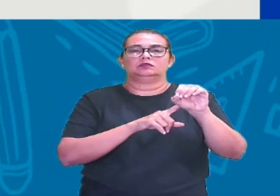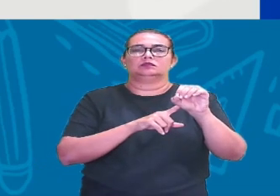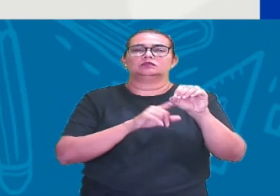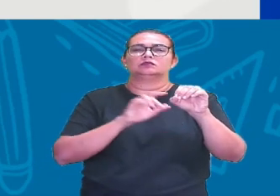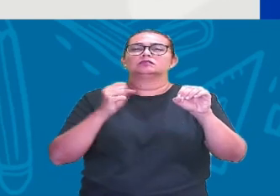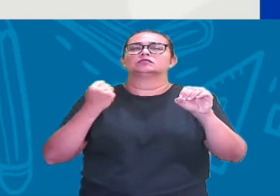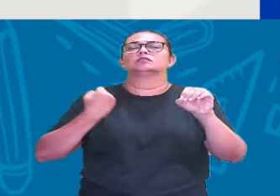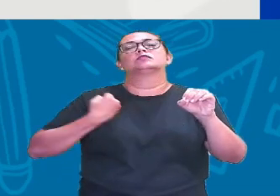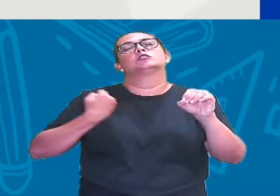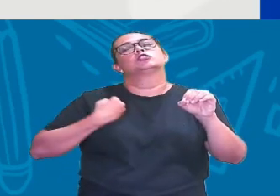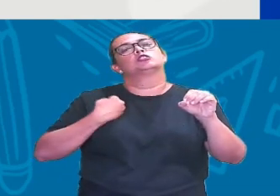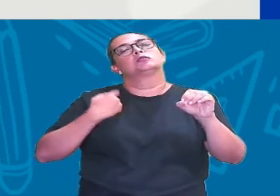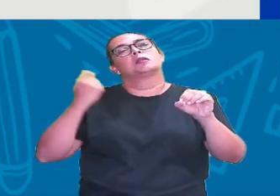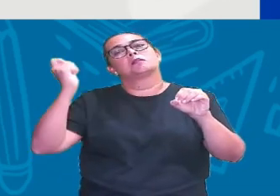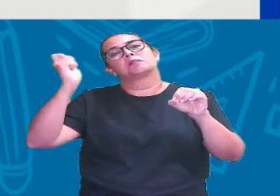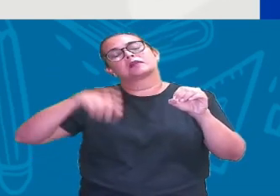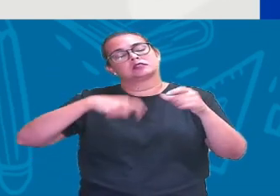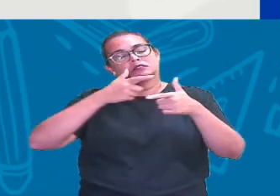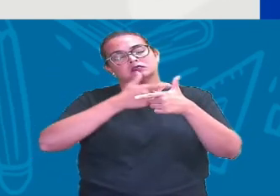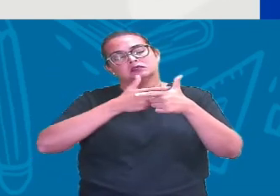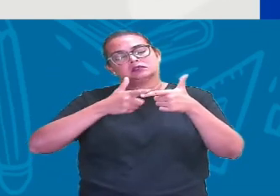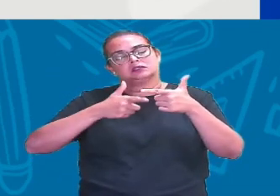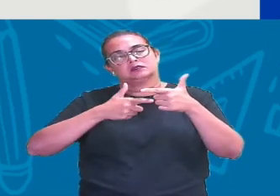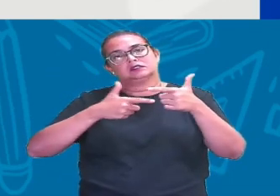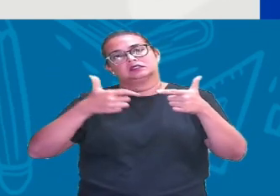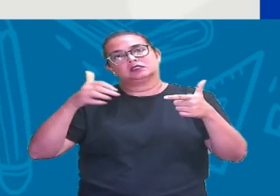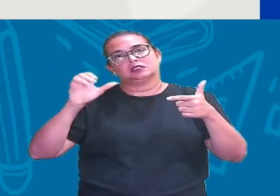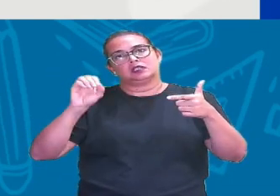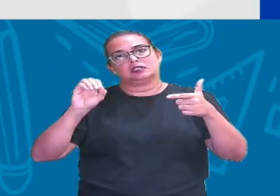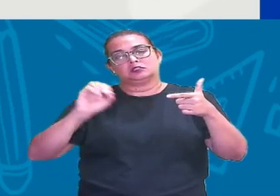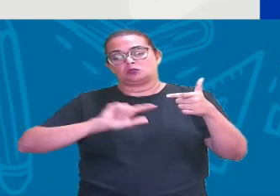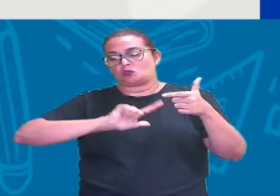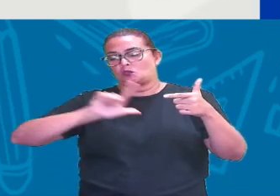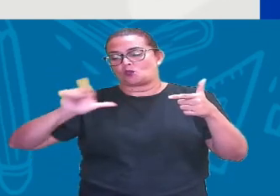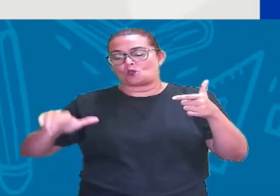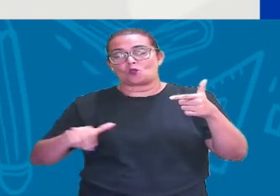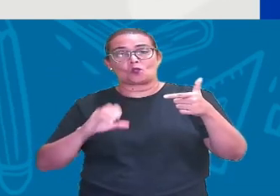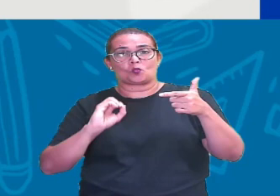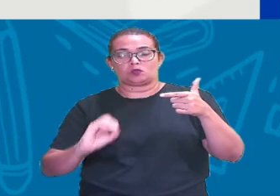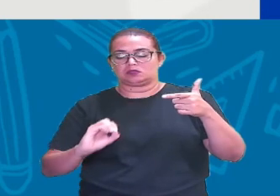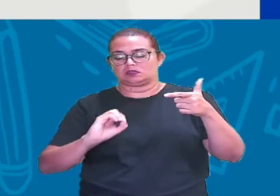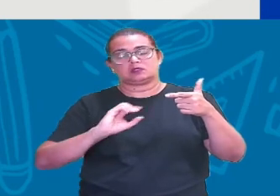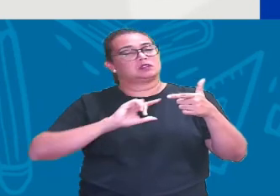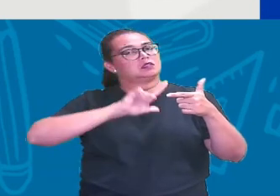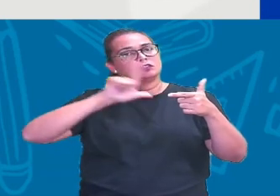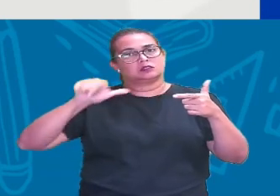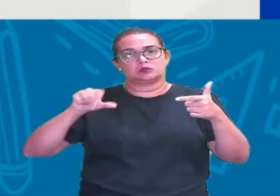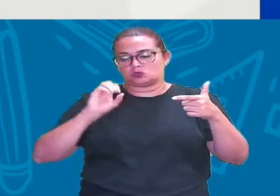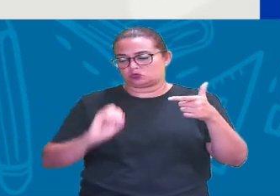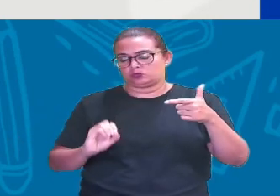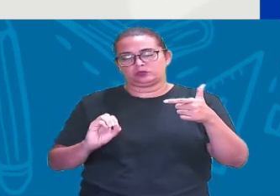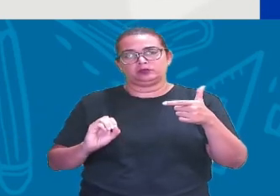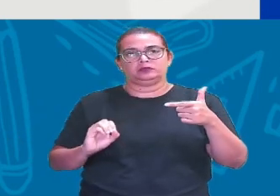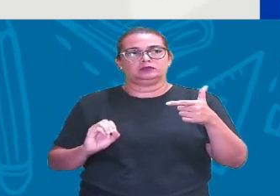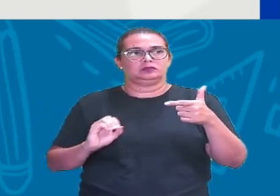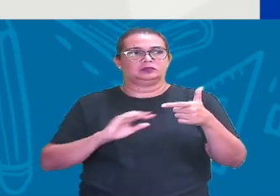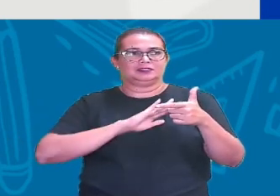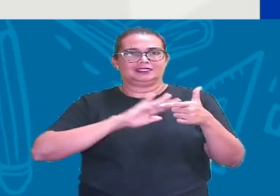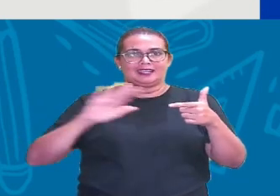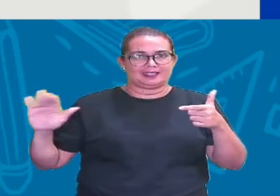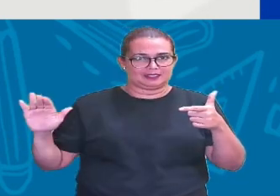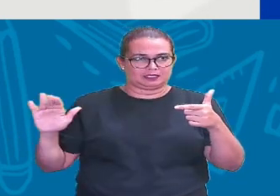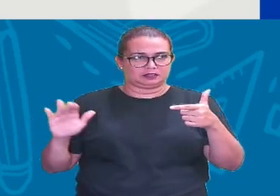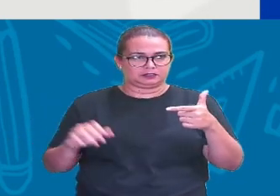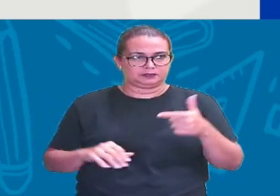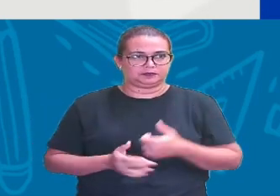os números que dividem 10 e o resto é zero? Não vai sobrar nada. Então, esses são